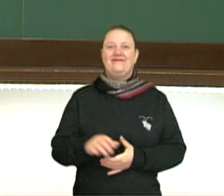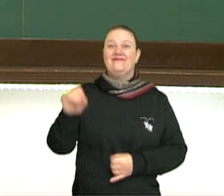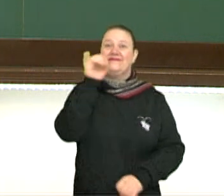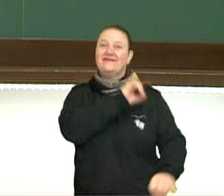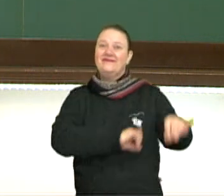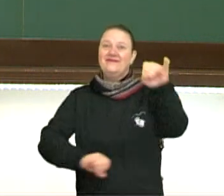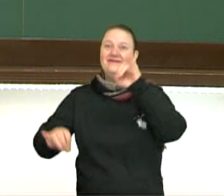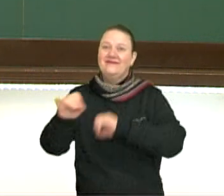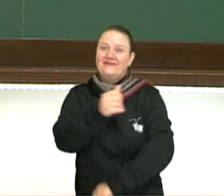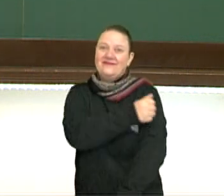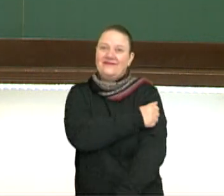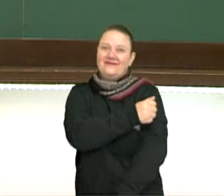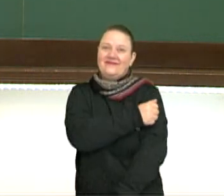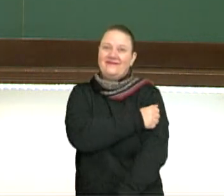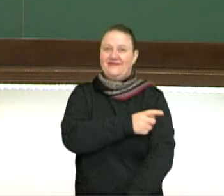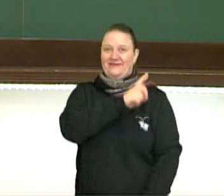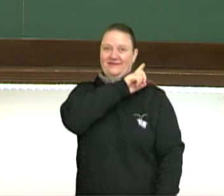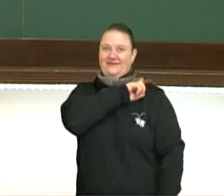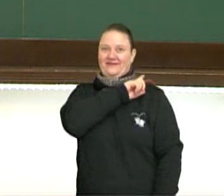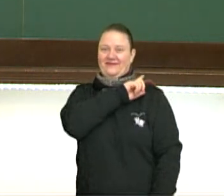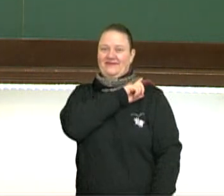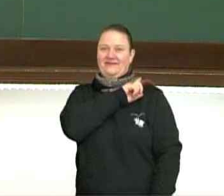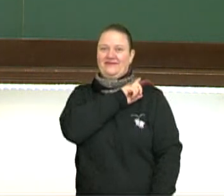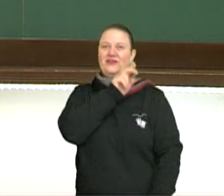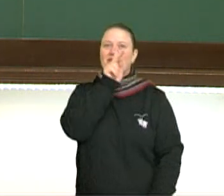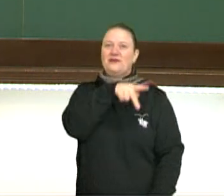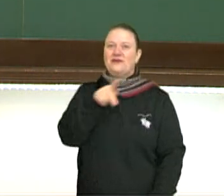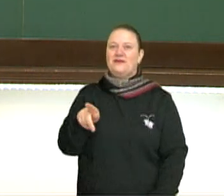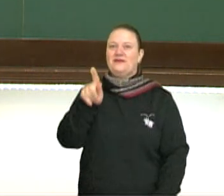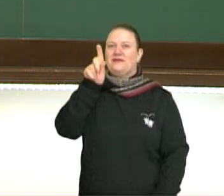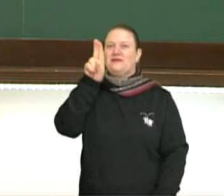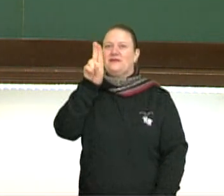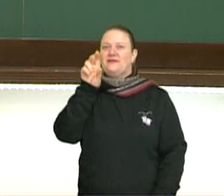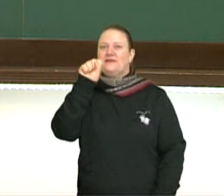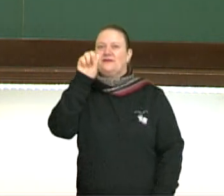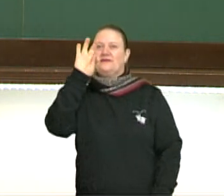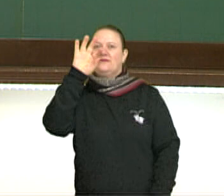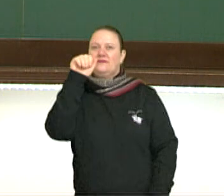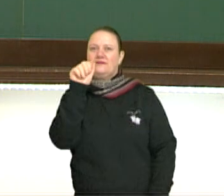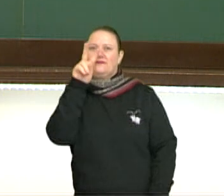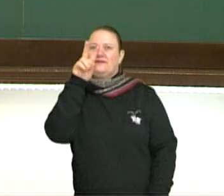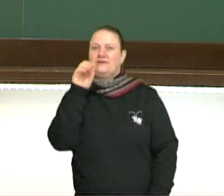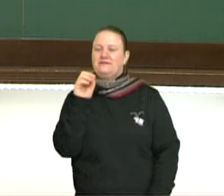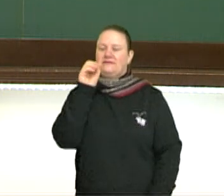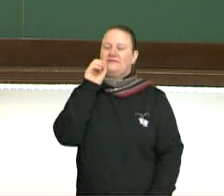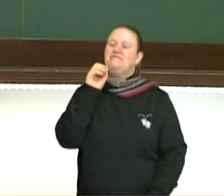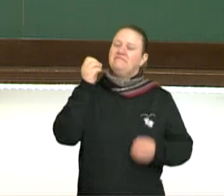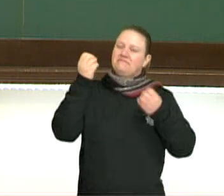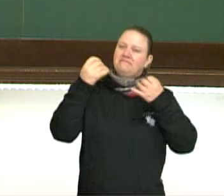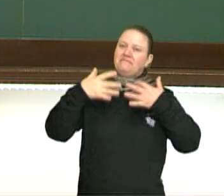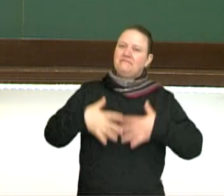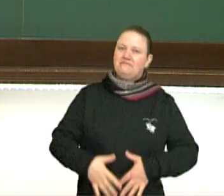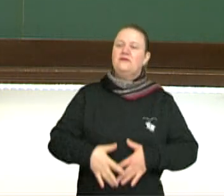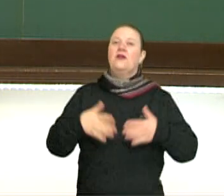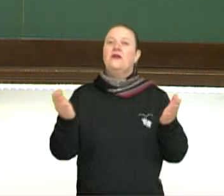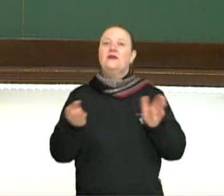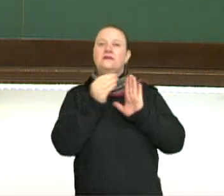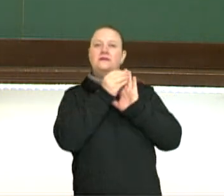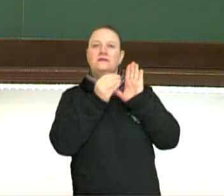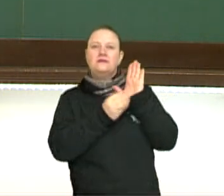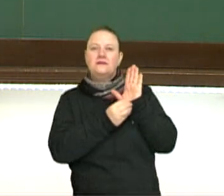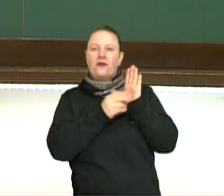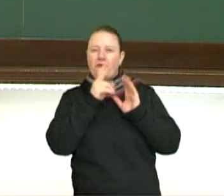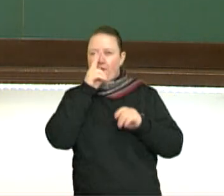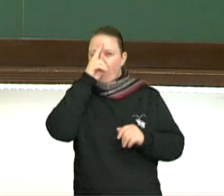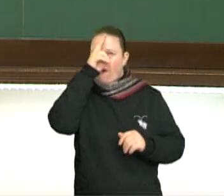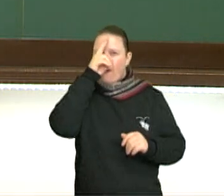Olá, estudantes da primeira série. Quem está falando aqui é o professor Gustavo Trevelli e hoje nós vamos falar sobre força centrípeta. Vamos lá